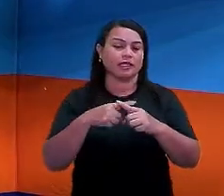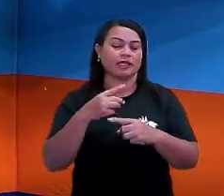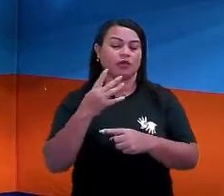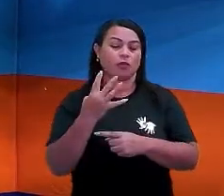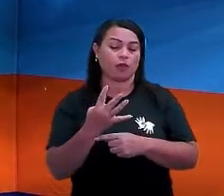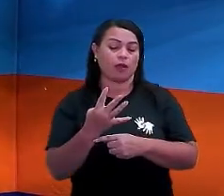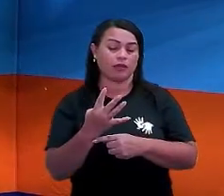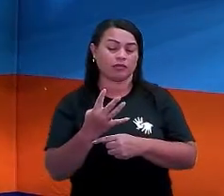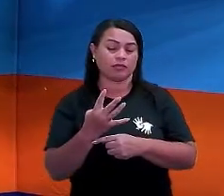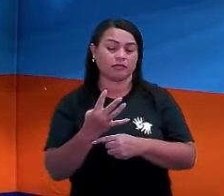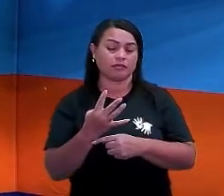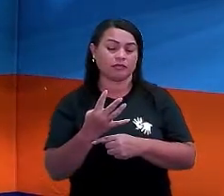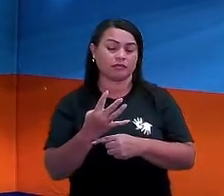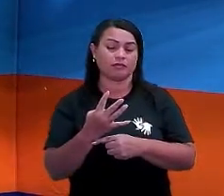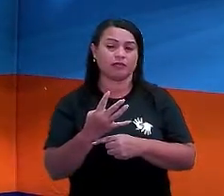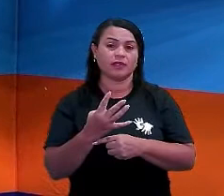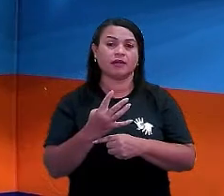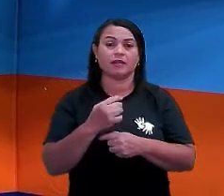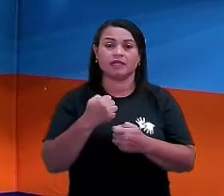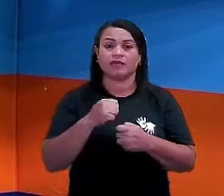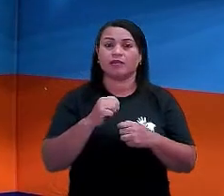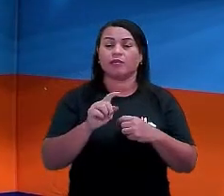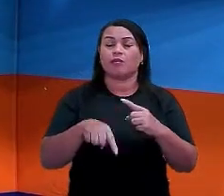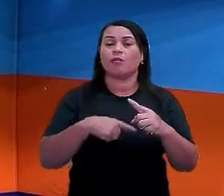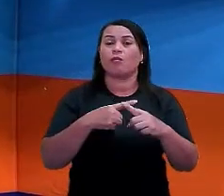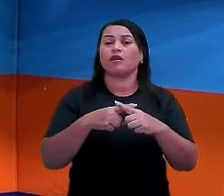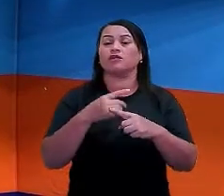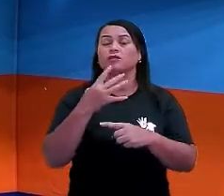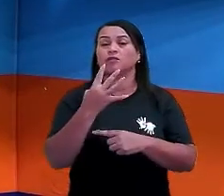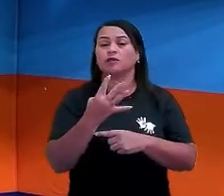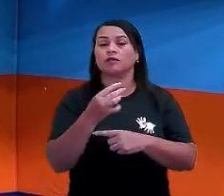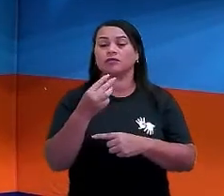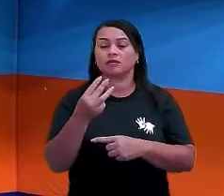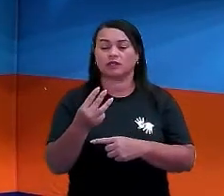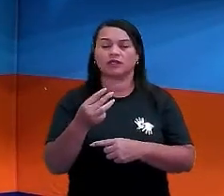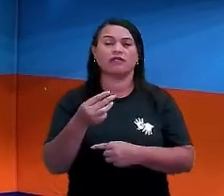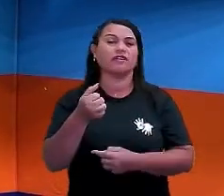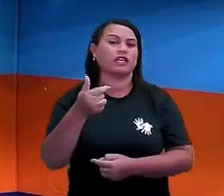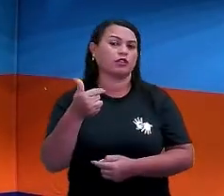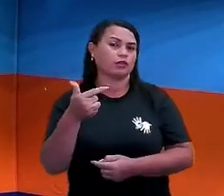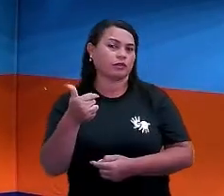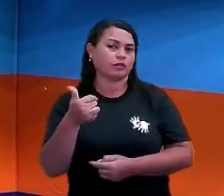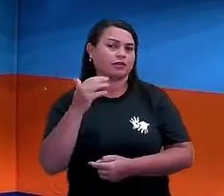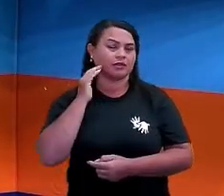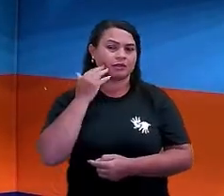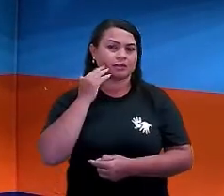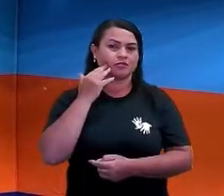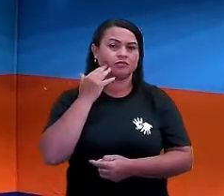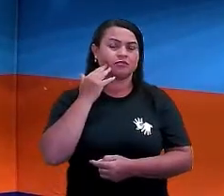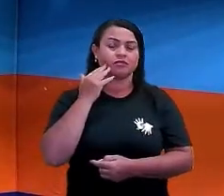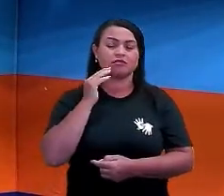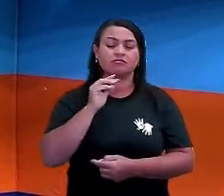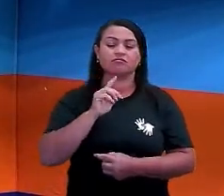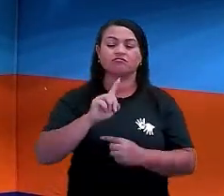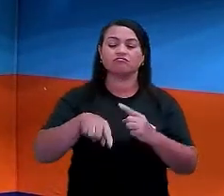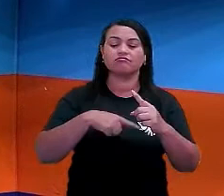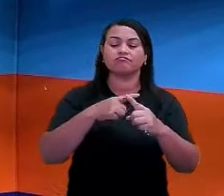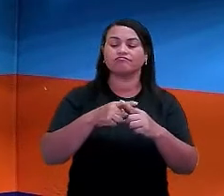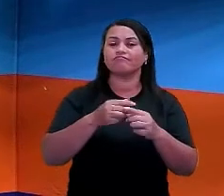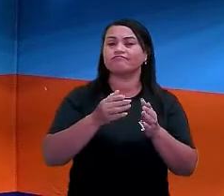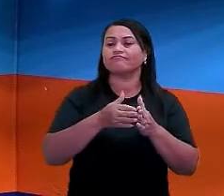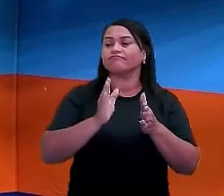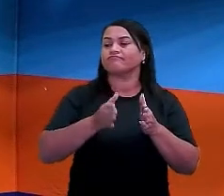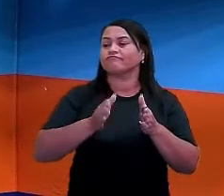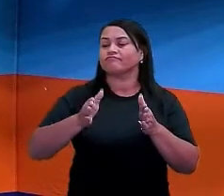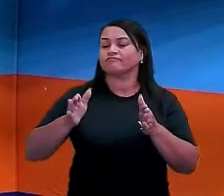né? Ele vai ser 4 vezes o 3. 3 vezes 4, 12. Veja que ele vai, ó, mudando essa